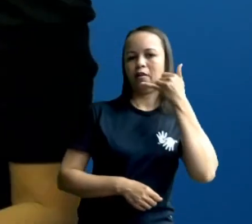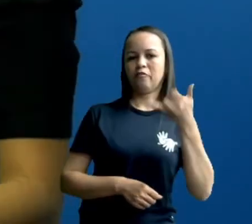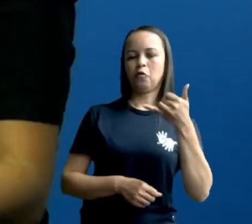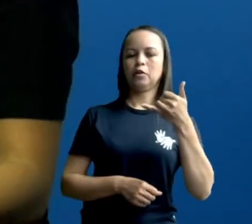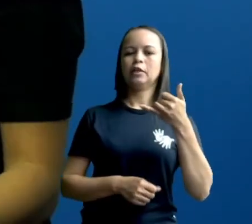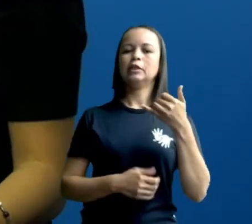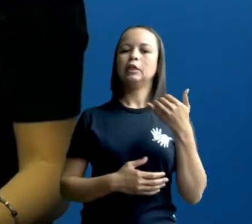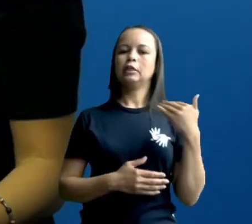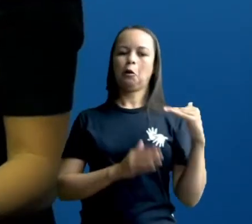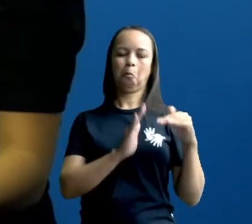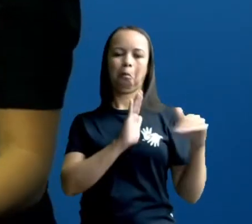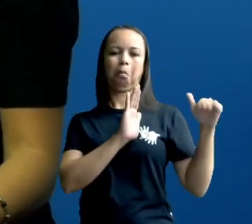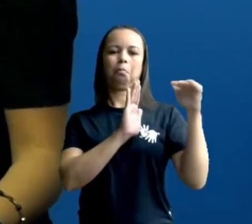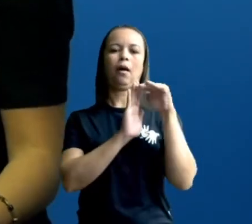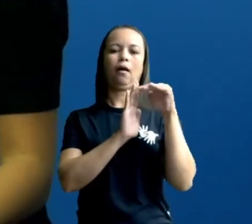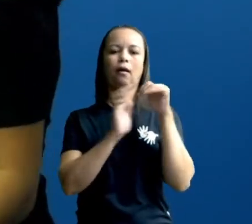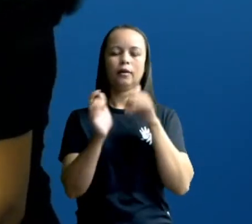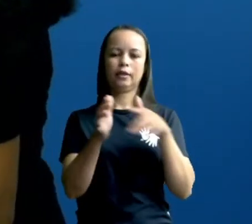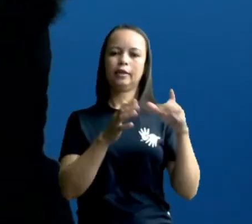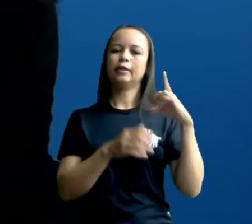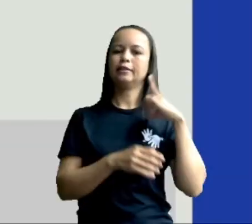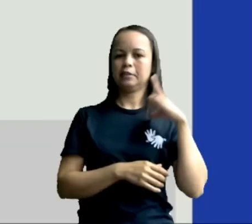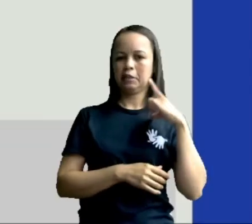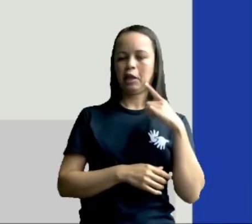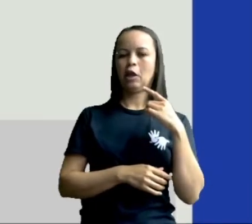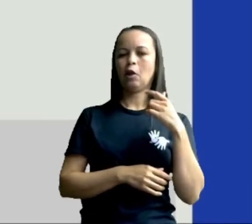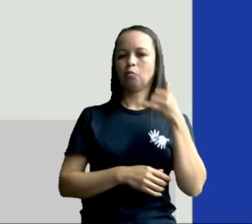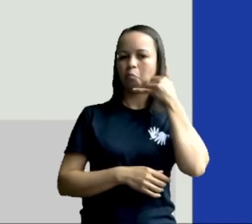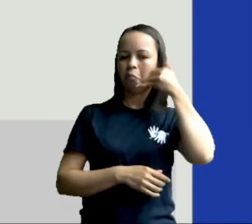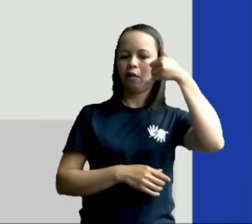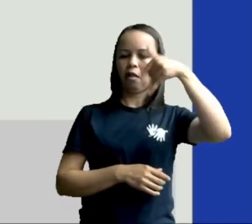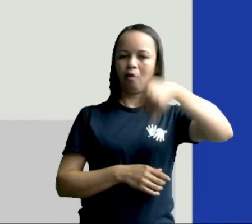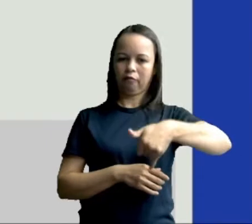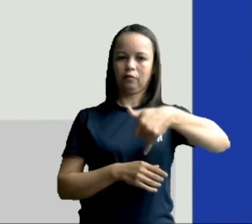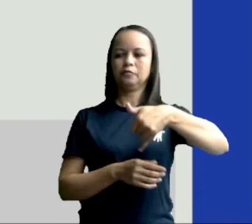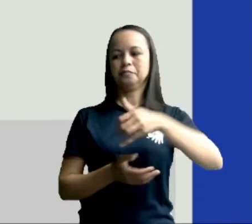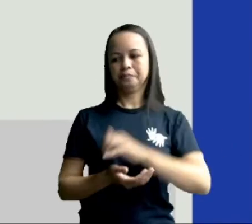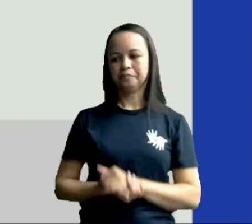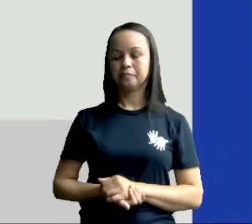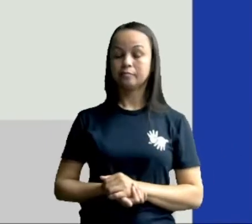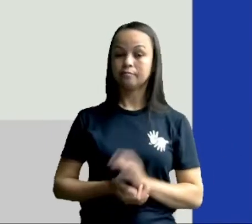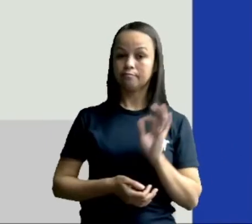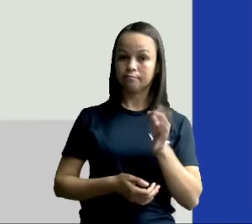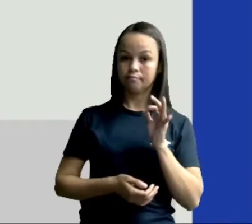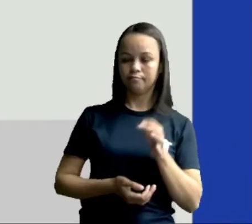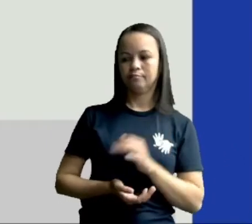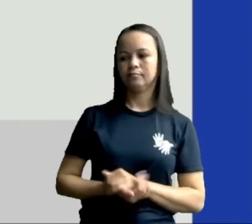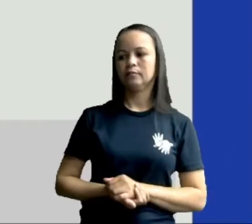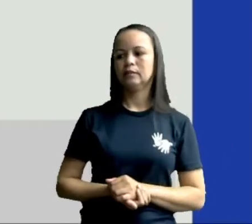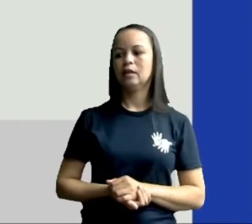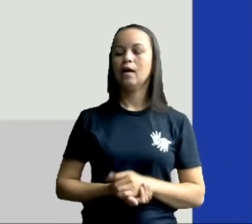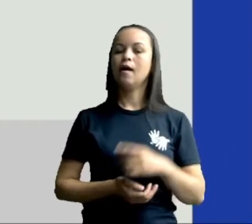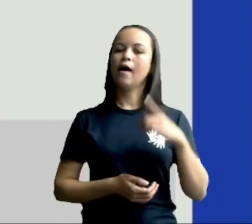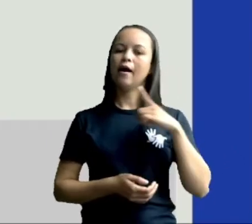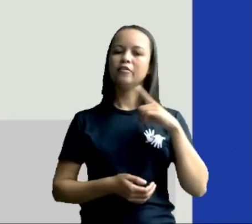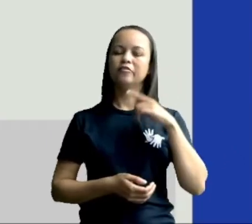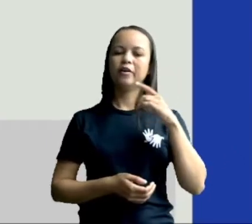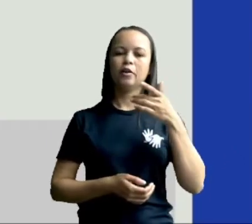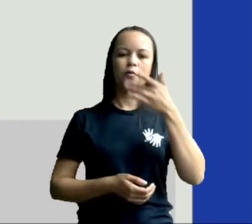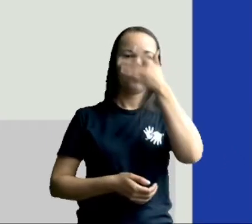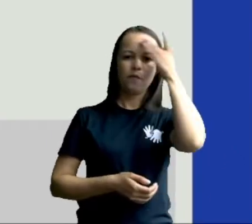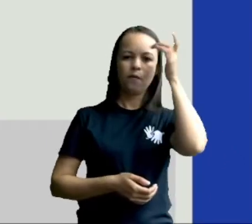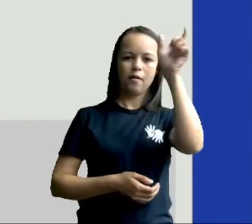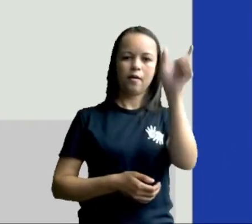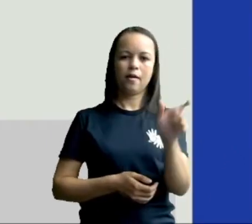poder, que tinham aquelas condições de ter um telefone fixo. Certo? Aí veio a telefonista, né? Porque